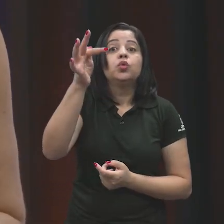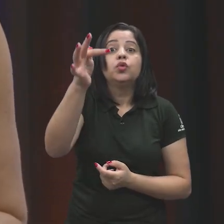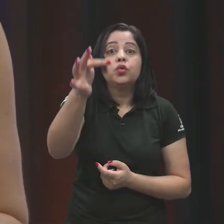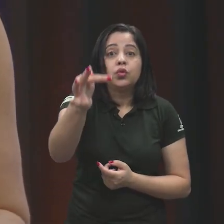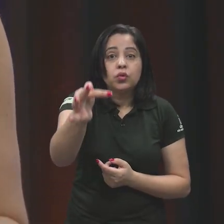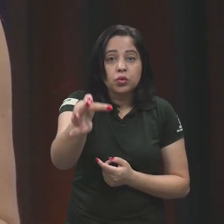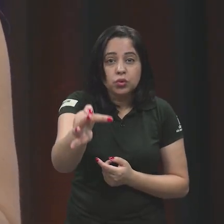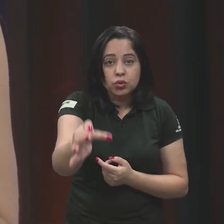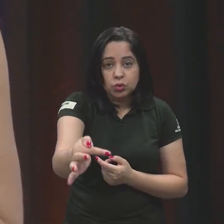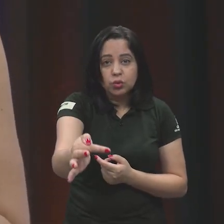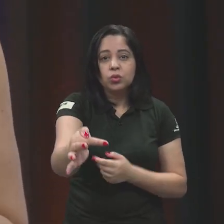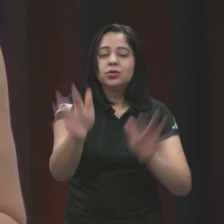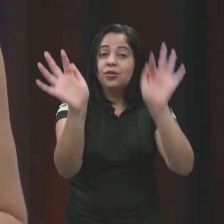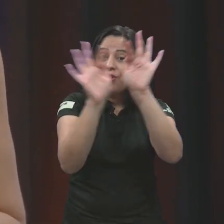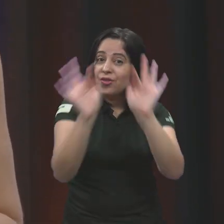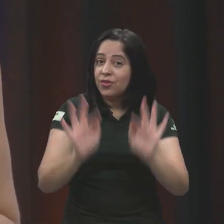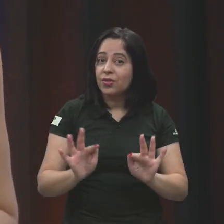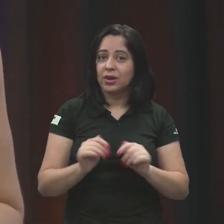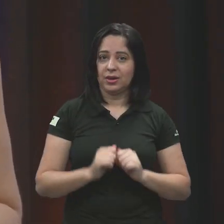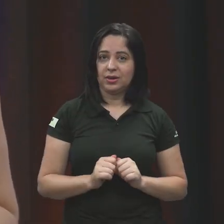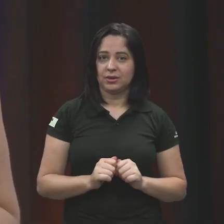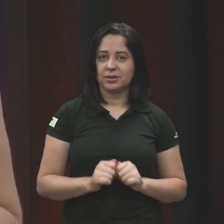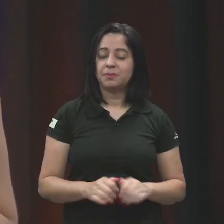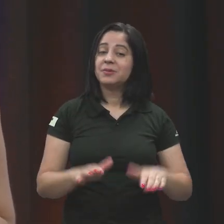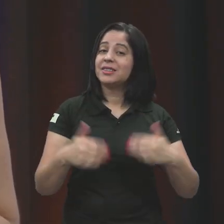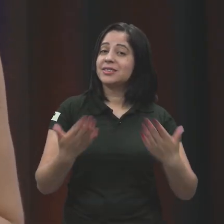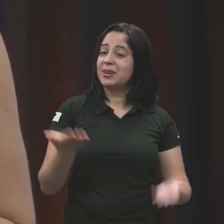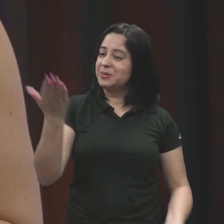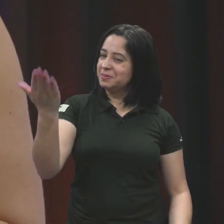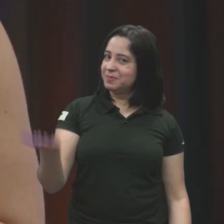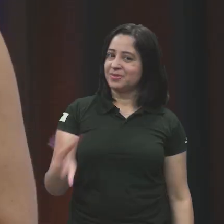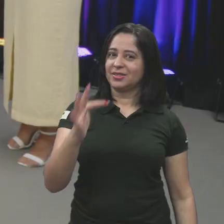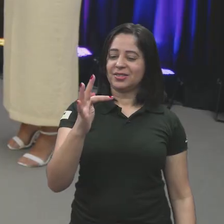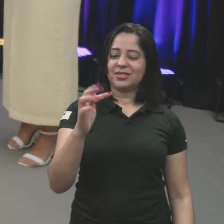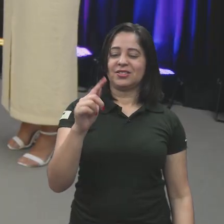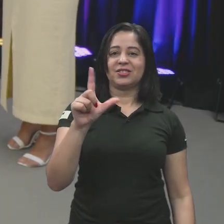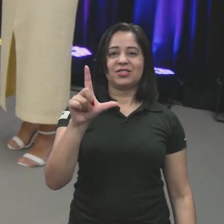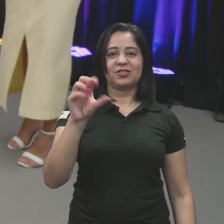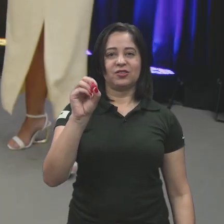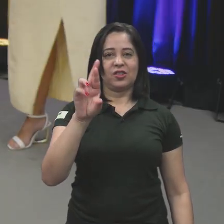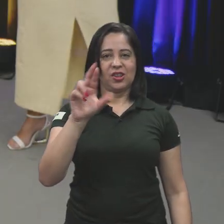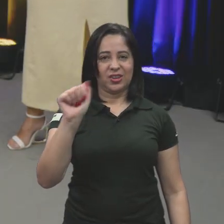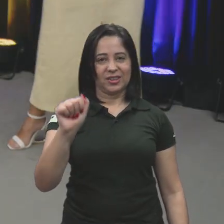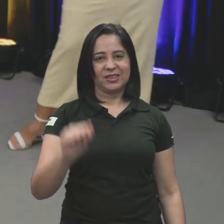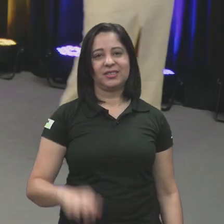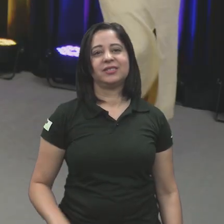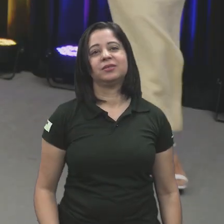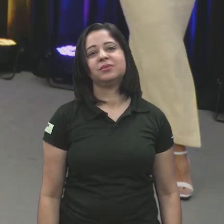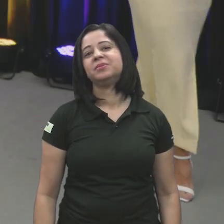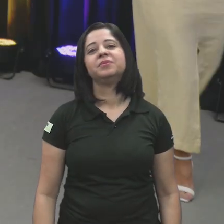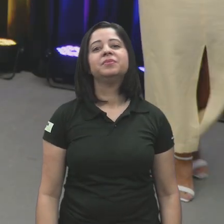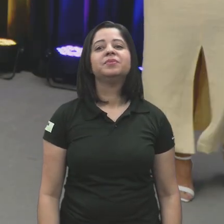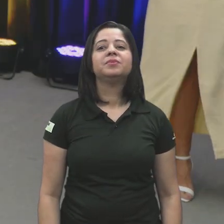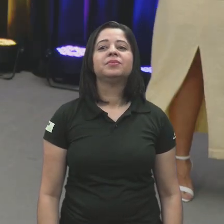que realmente os tornam felizes. Então, com vocês, Flor Oliveira.